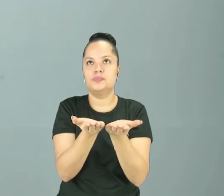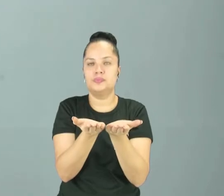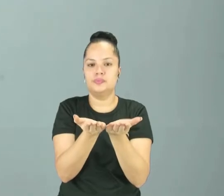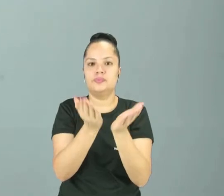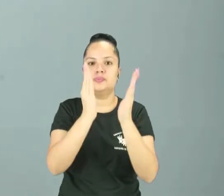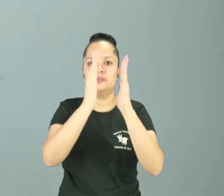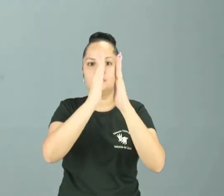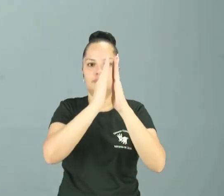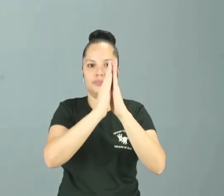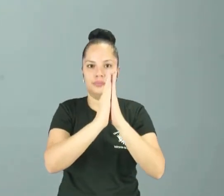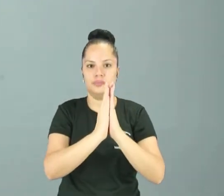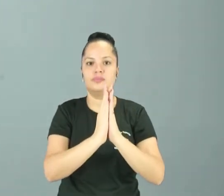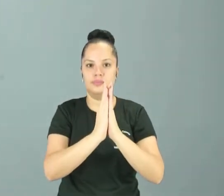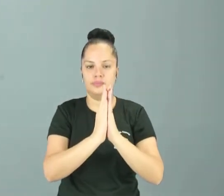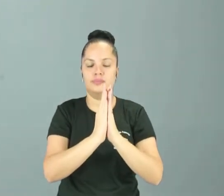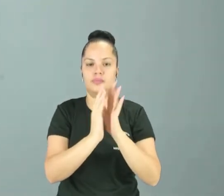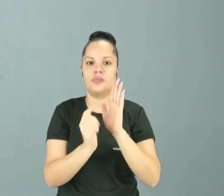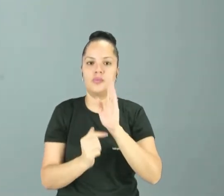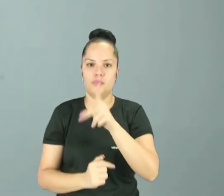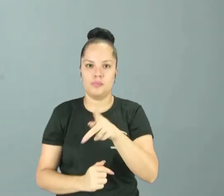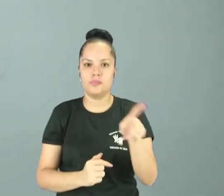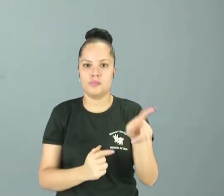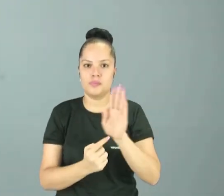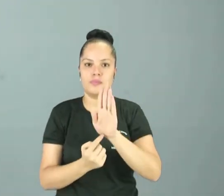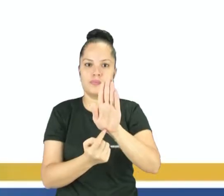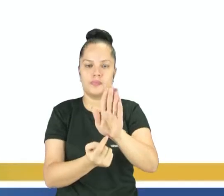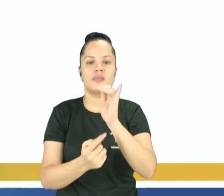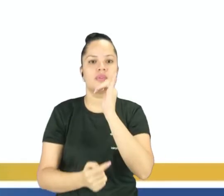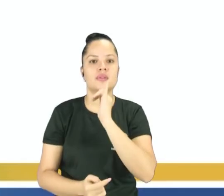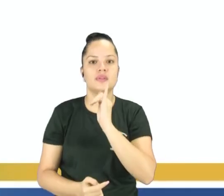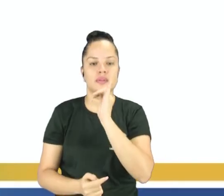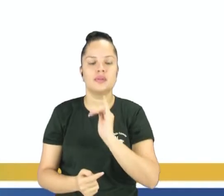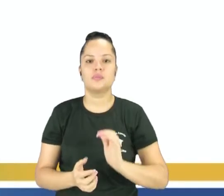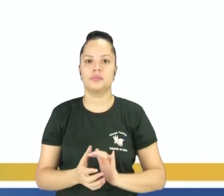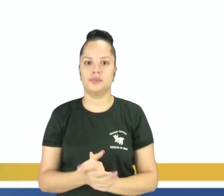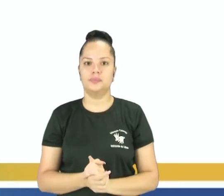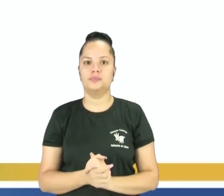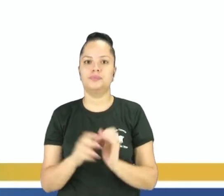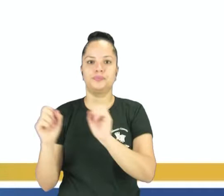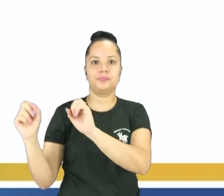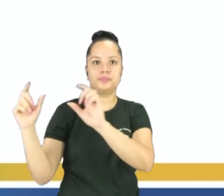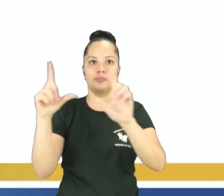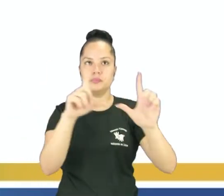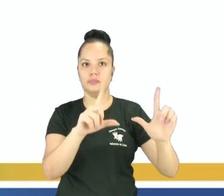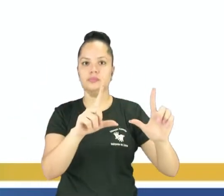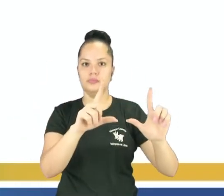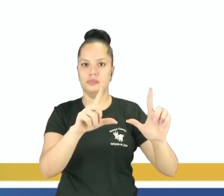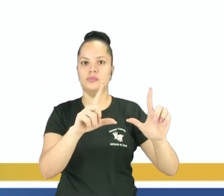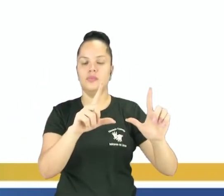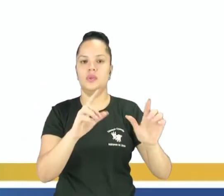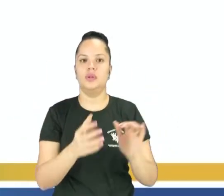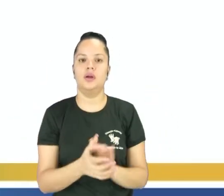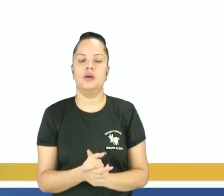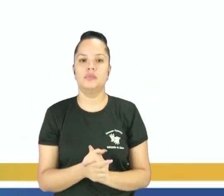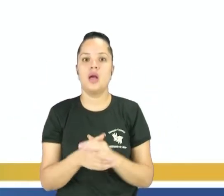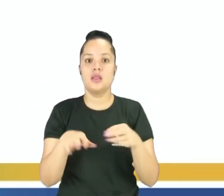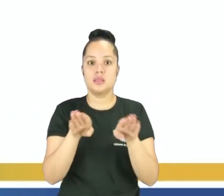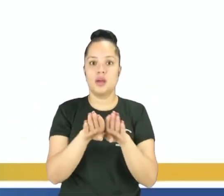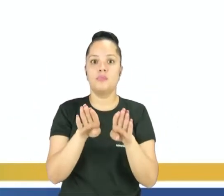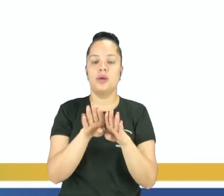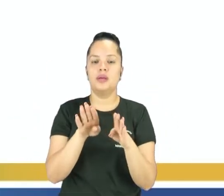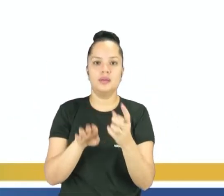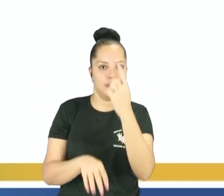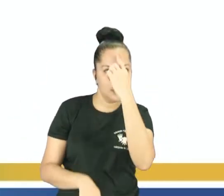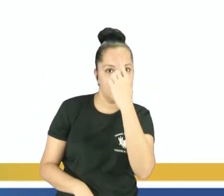uma mesma figura, entre aspas. Então, voltando para o slide, vamos ilustrar essa ideia através de GIFs para você